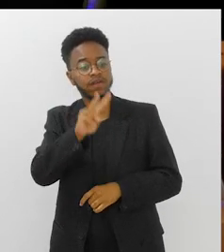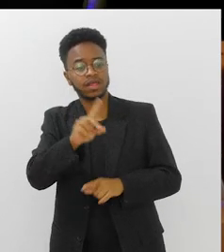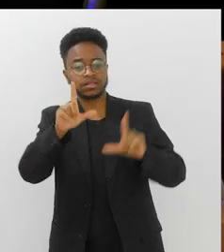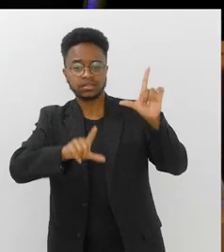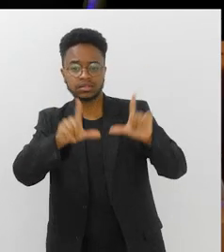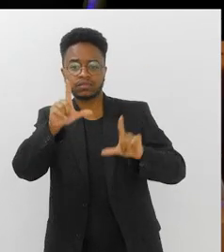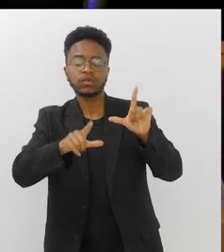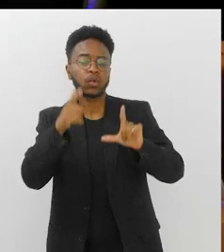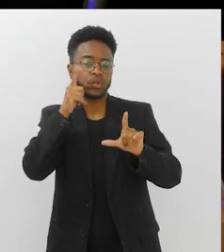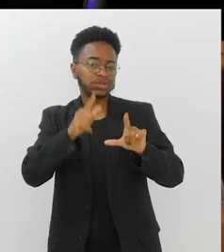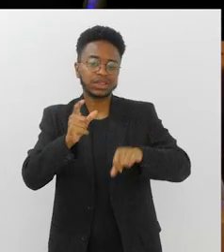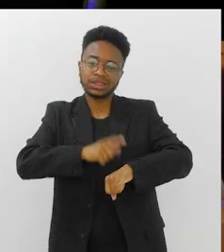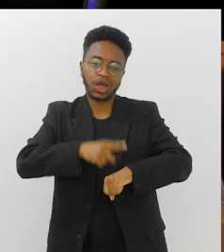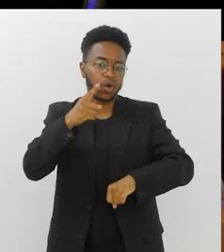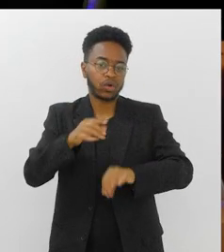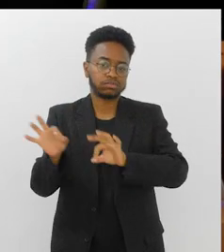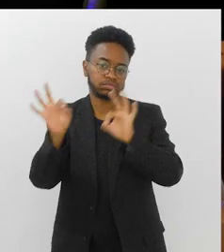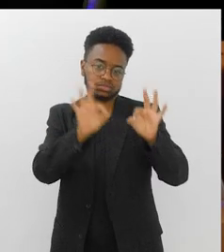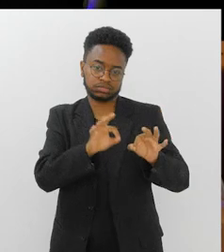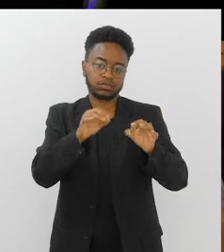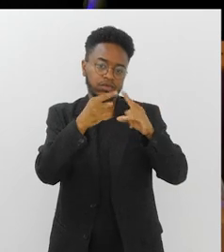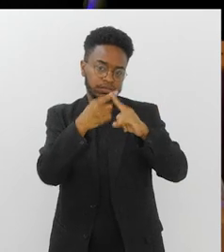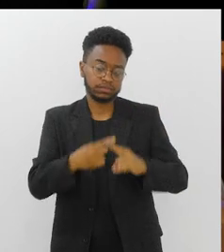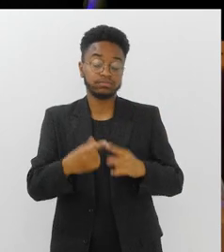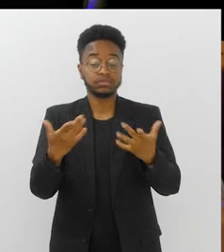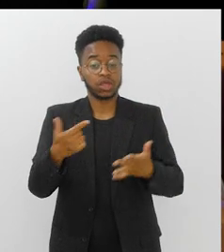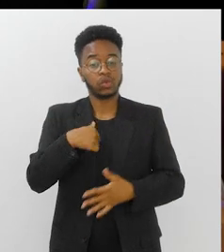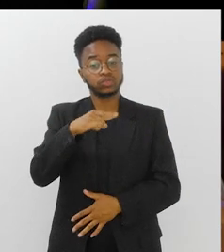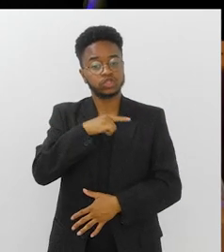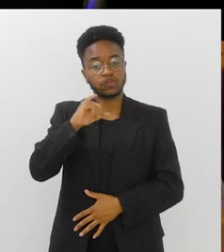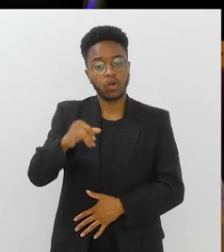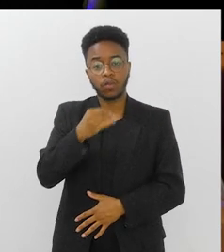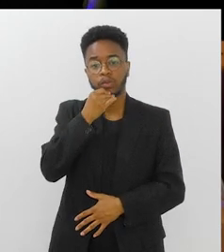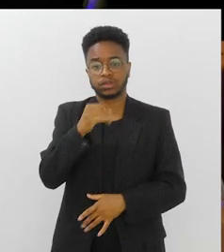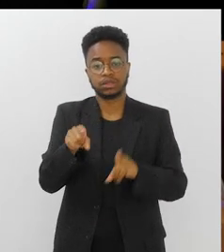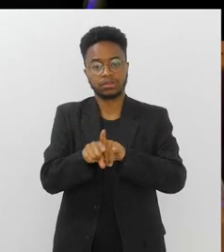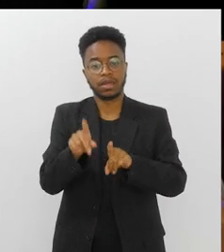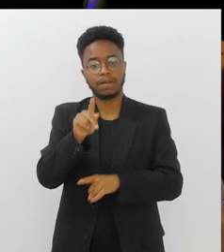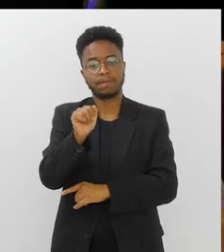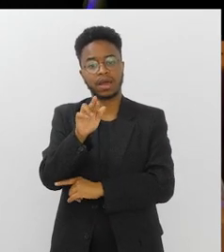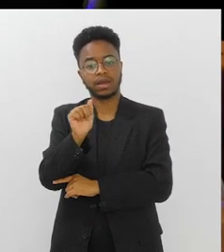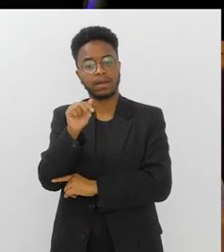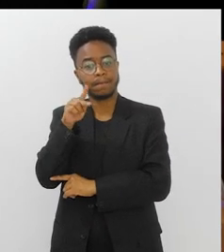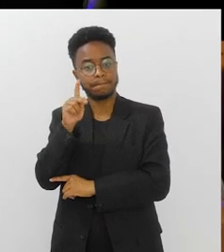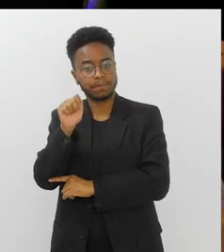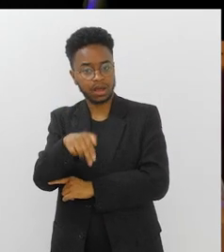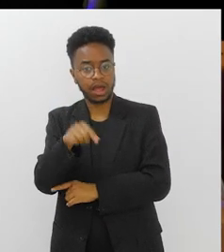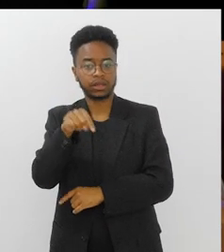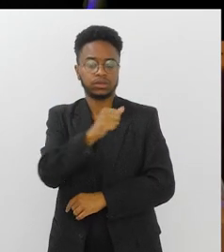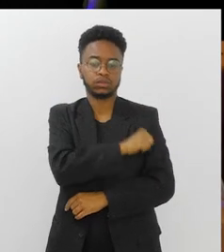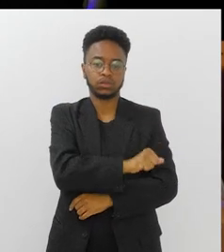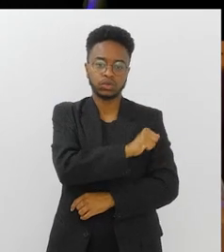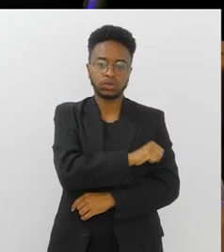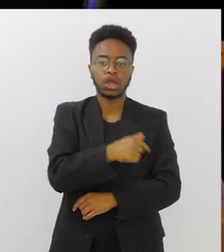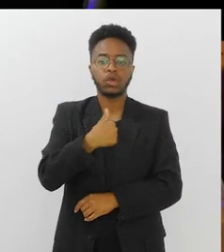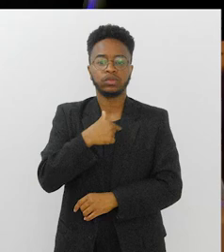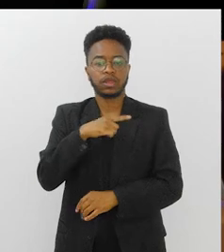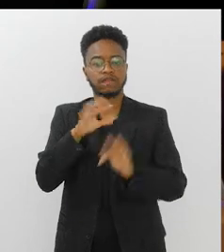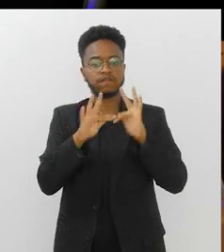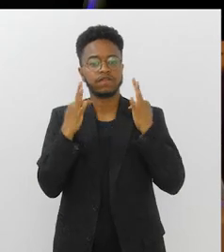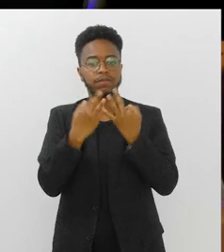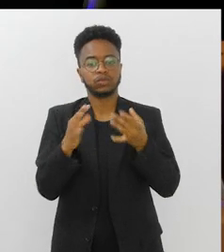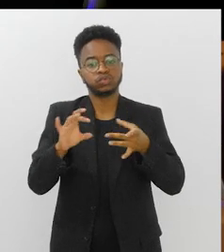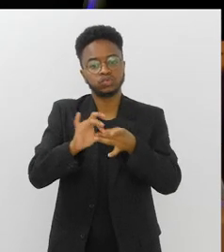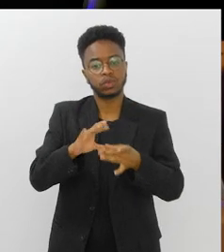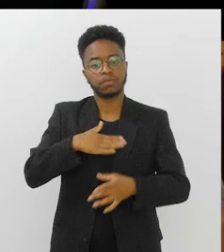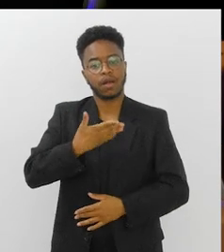plugar ali na na TV vão assistir os jogos e e eu tive a oportunidade né com parapan aqui no Rio de ter meus